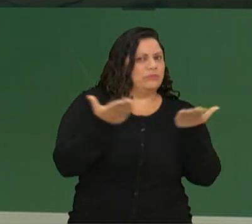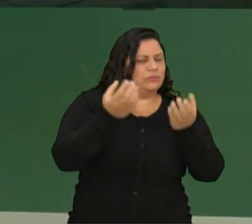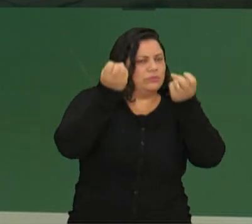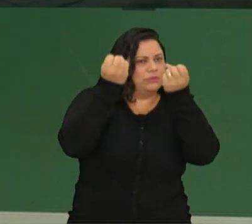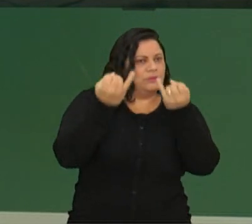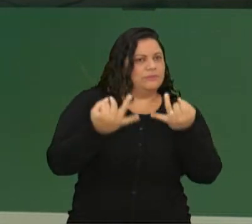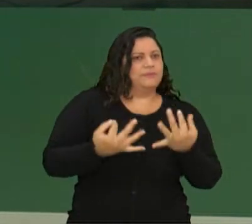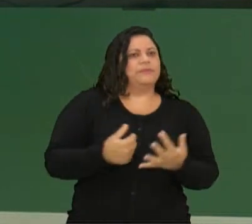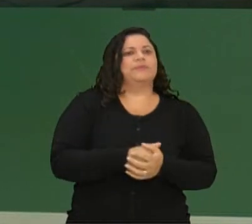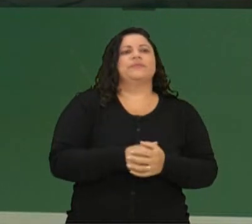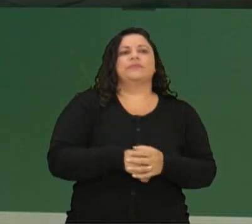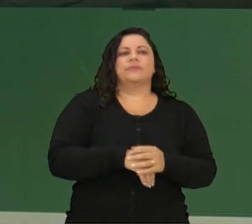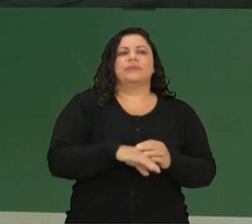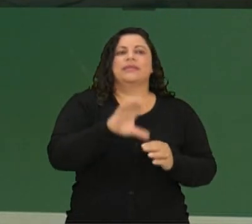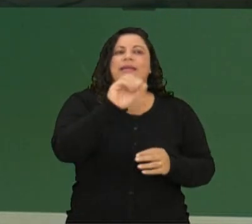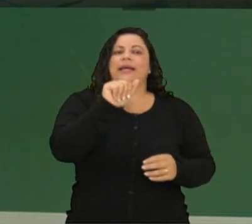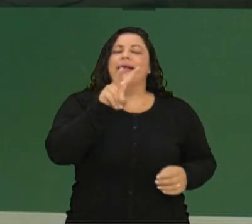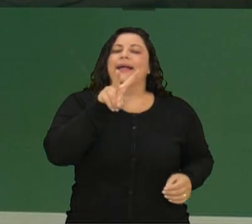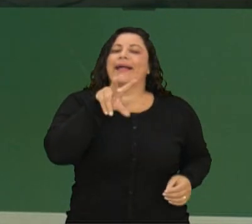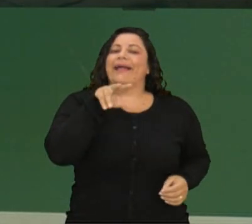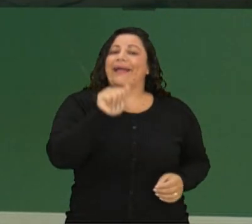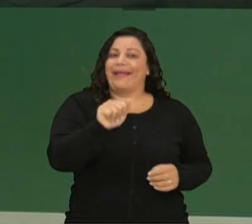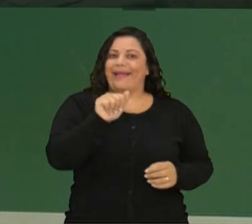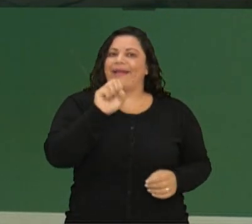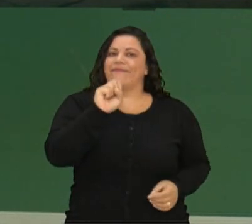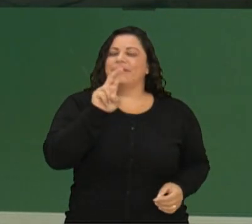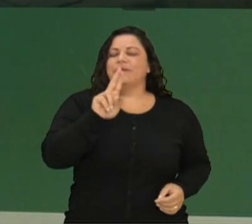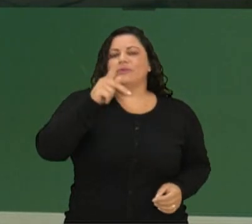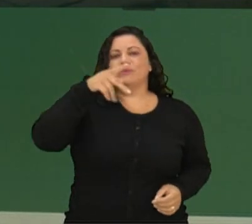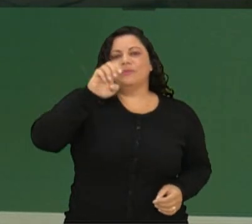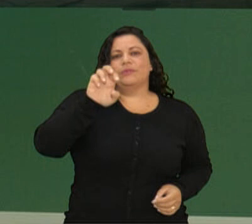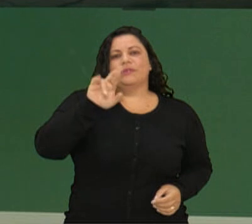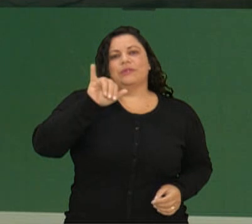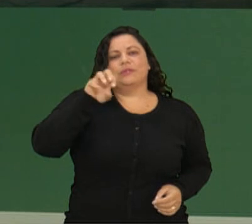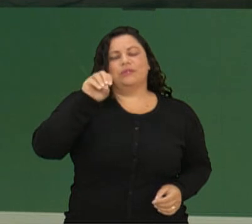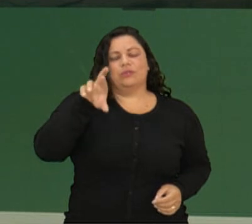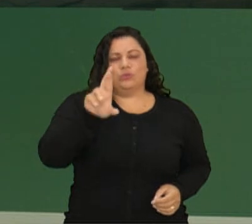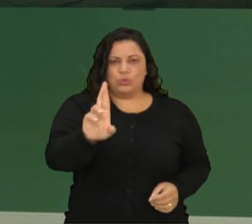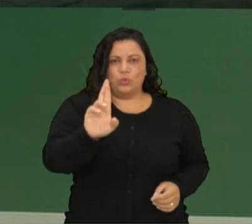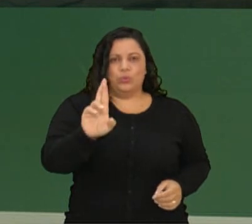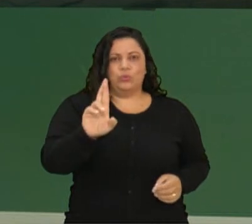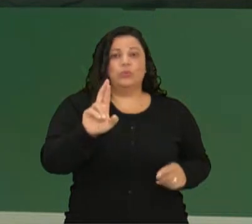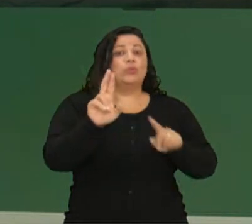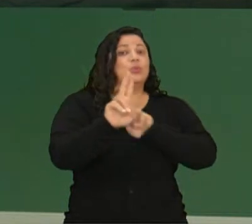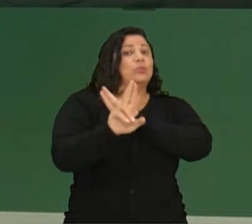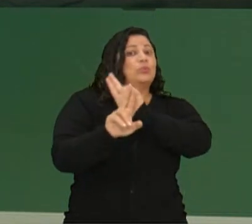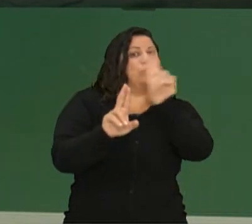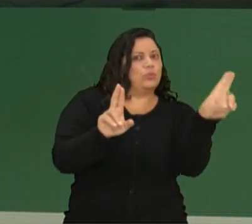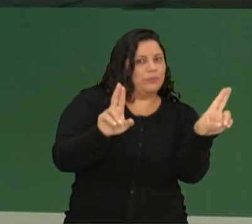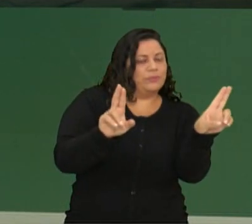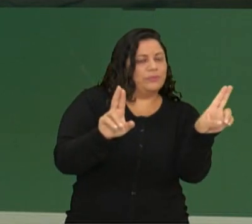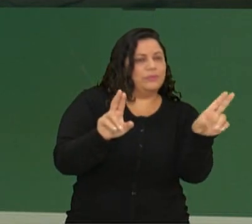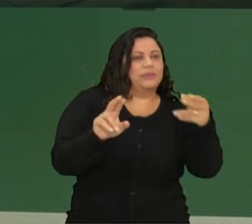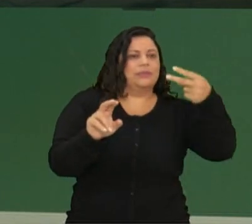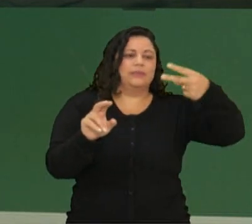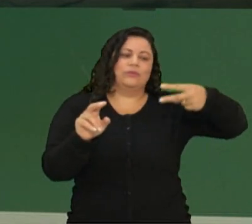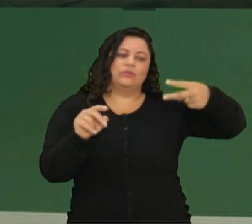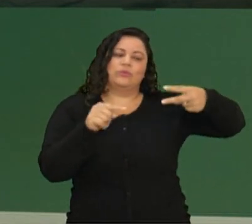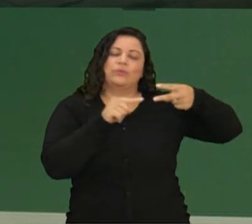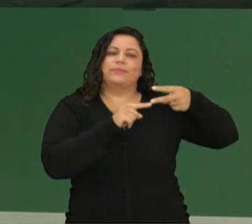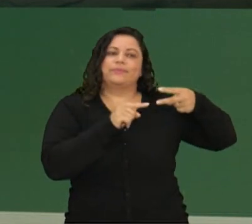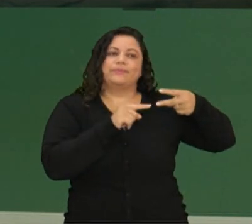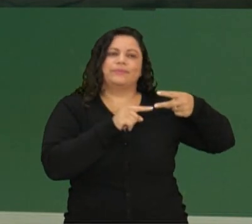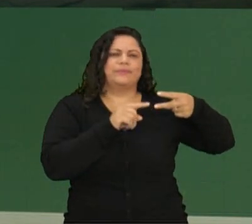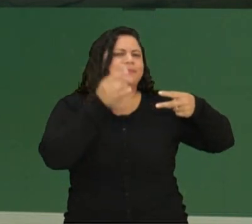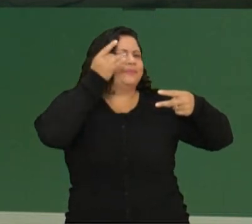é a veia cava superior, tá? Essa que está passando atrás do lado direito aí do coração. Agora, número 2. O número